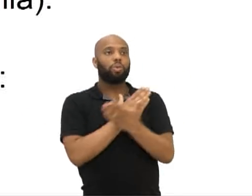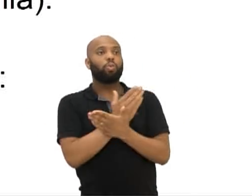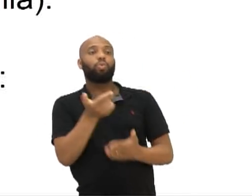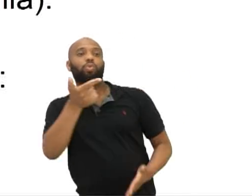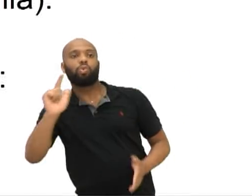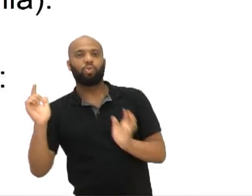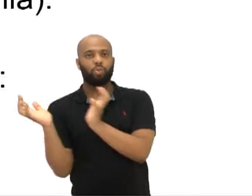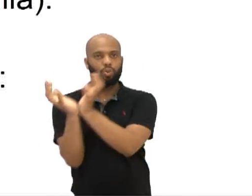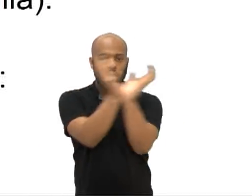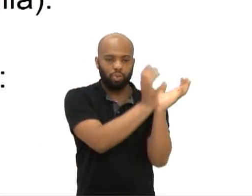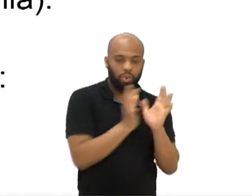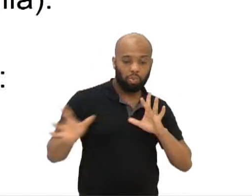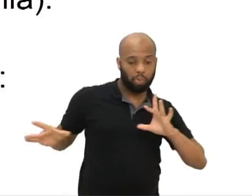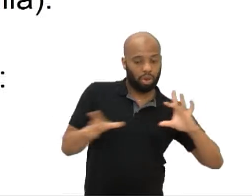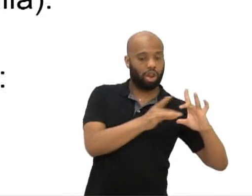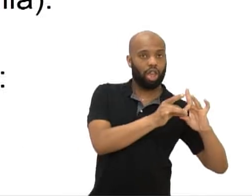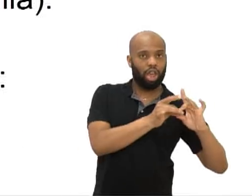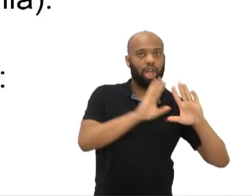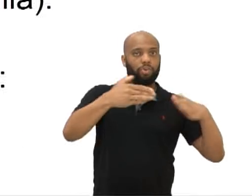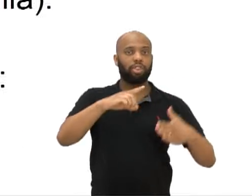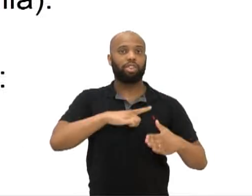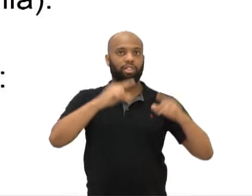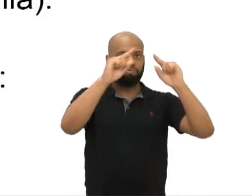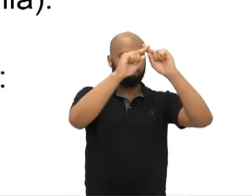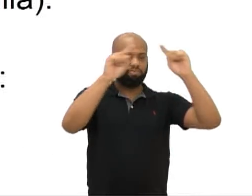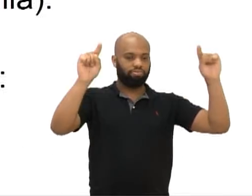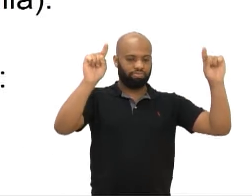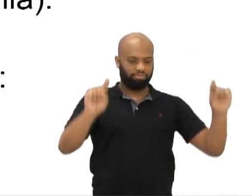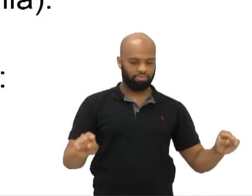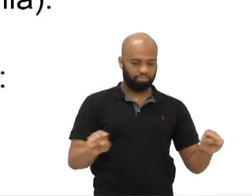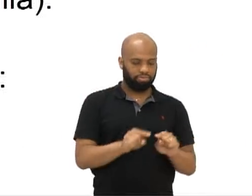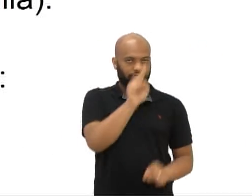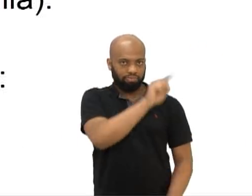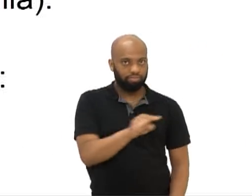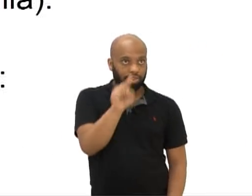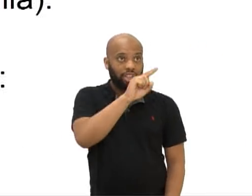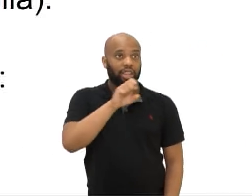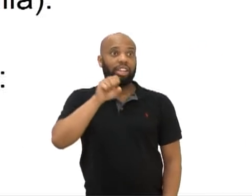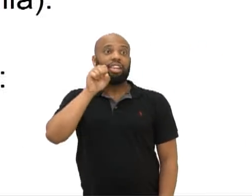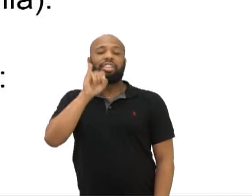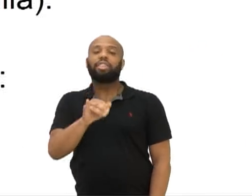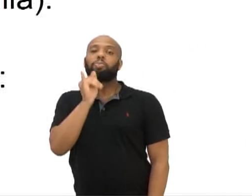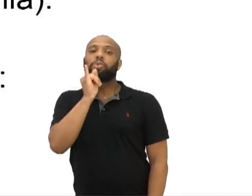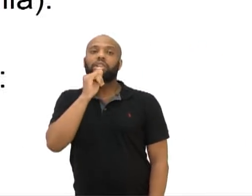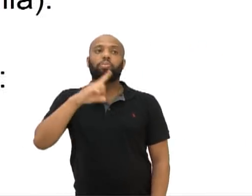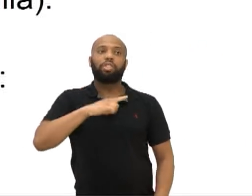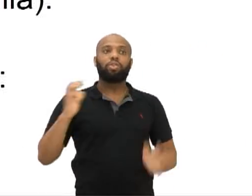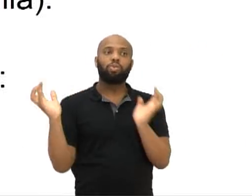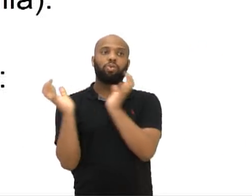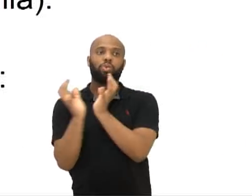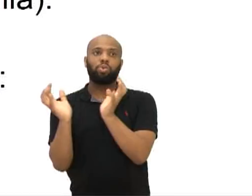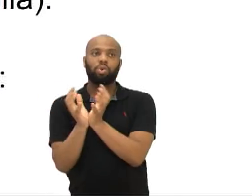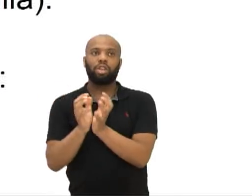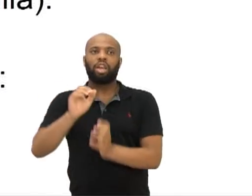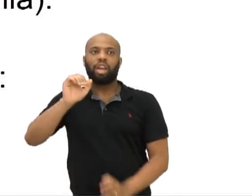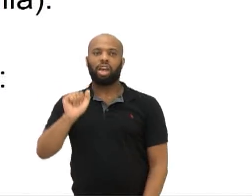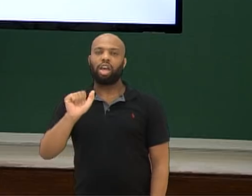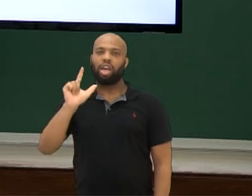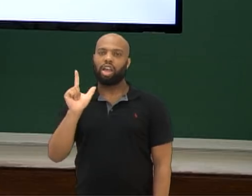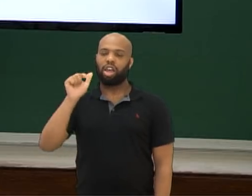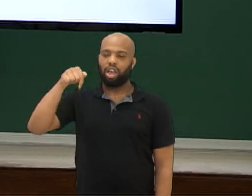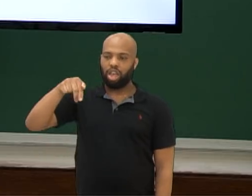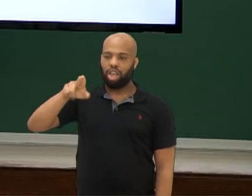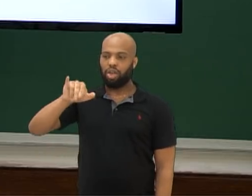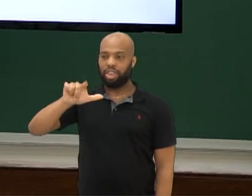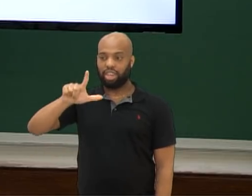outros grupos, certo? Então eu tenho o meu fenol. Se de repente eu tiver o grupo alquila